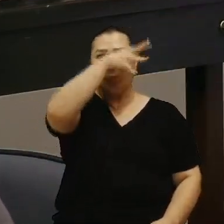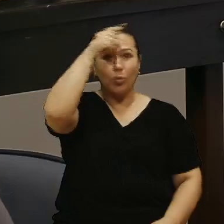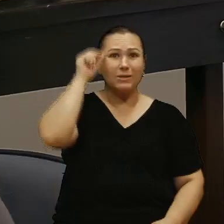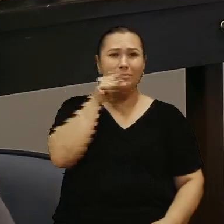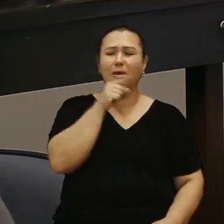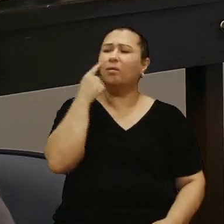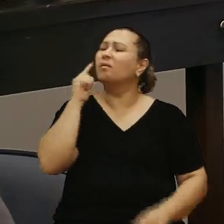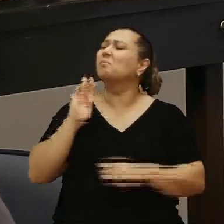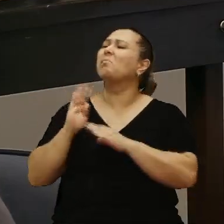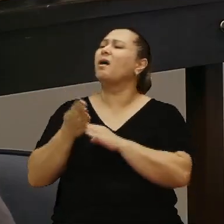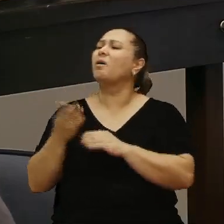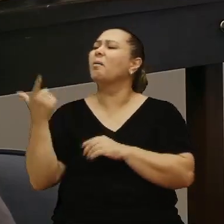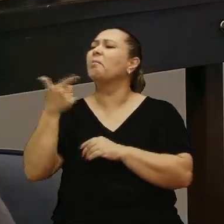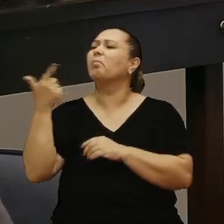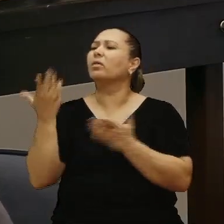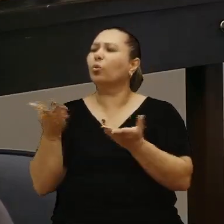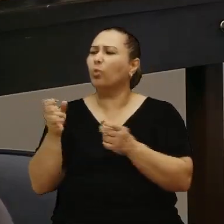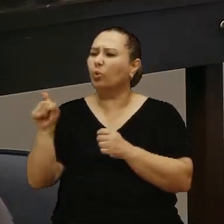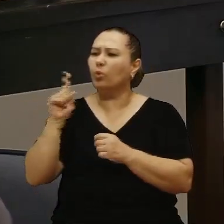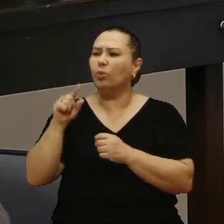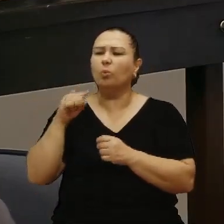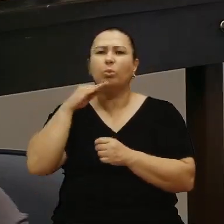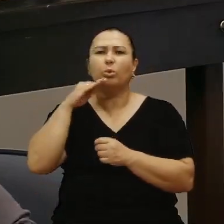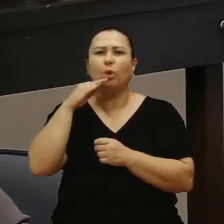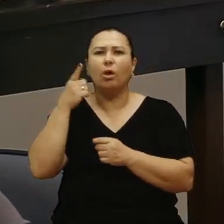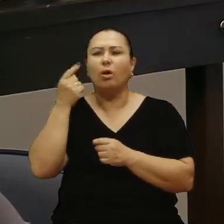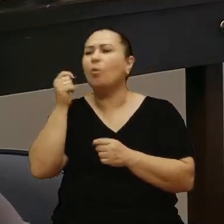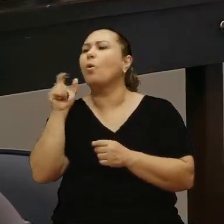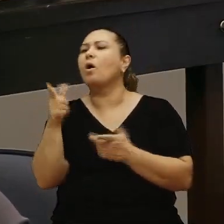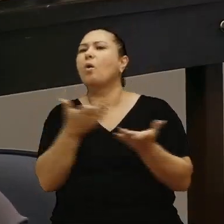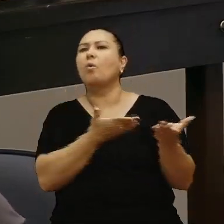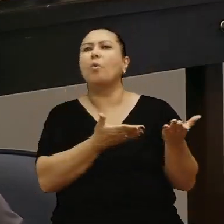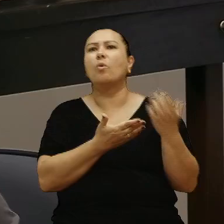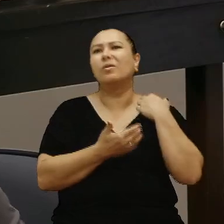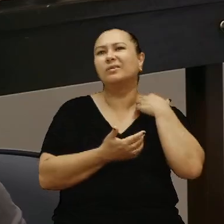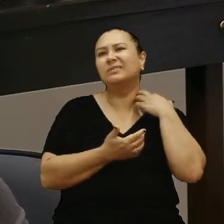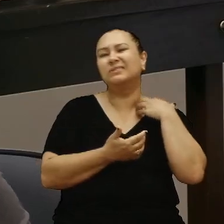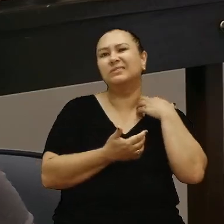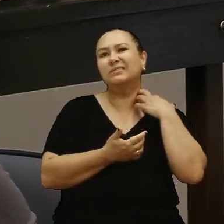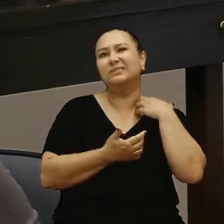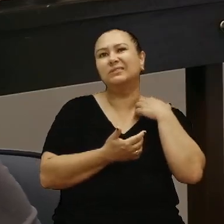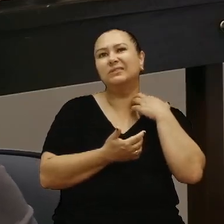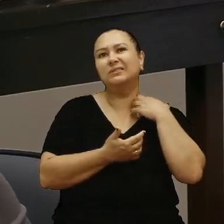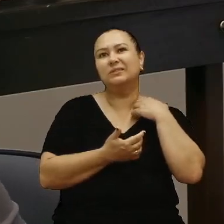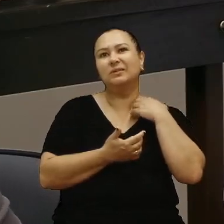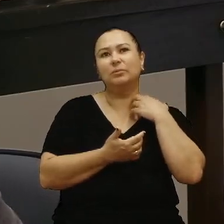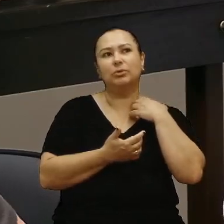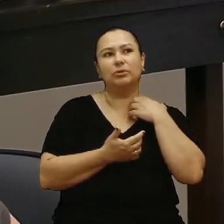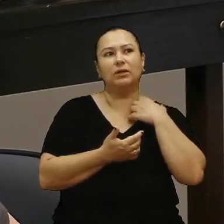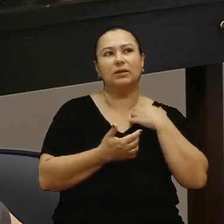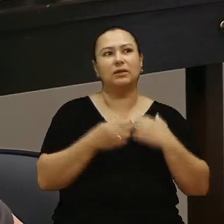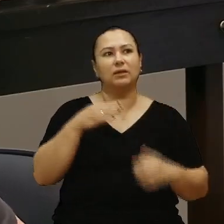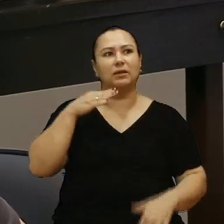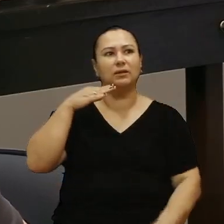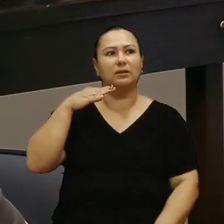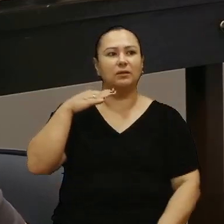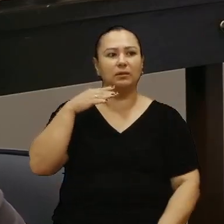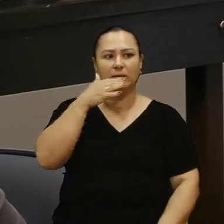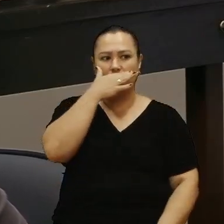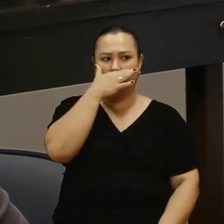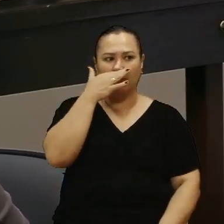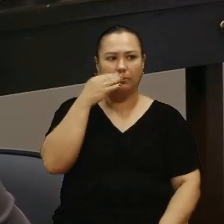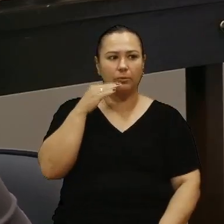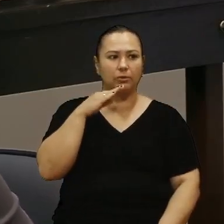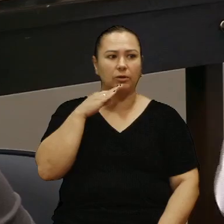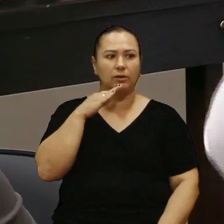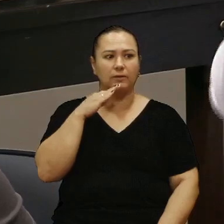bairro foi, vereador Bortola, se puder me lembrar? Lembra o guarda municipal? Agora não vou citar o nome dele aqui, mas lá no Risso, com o grupo